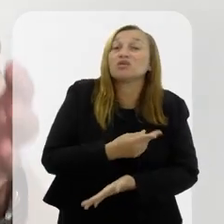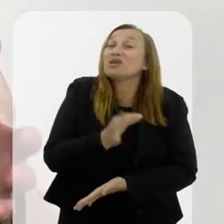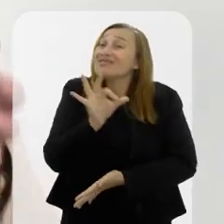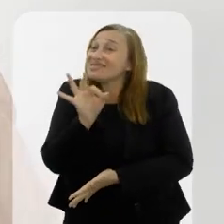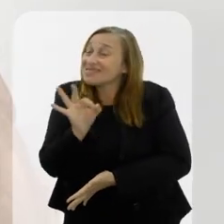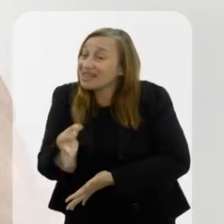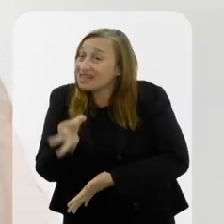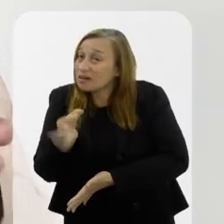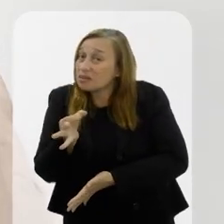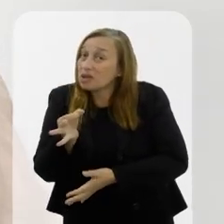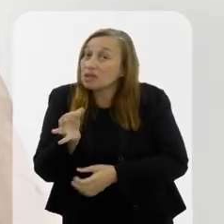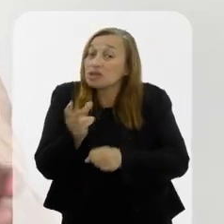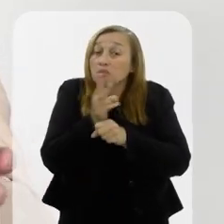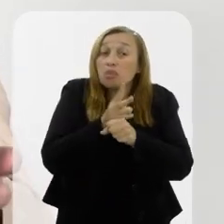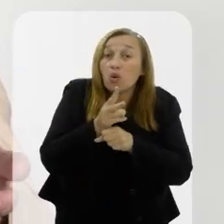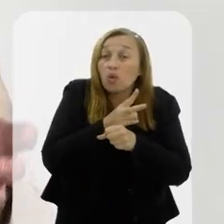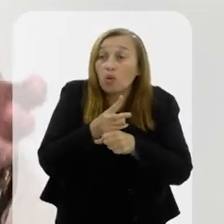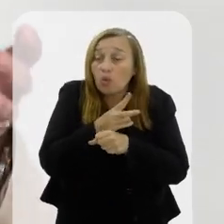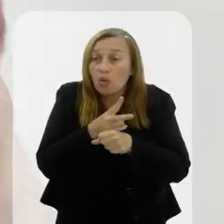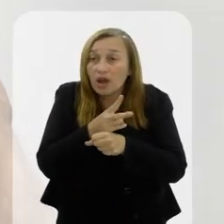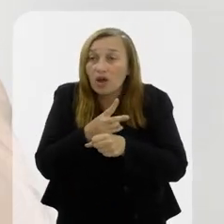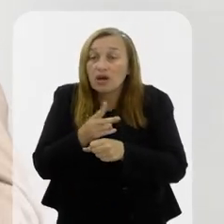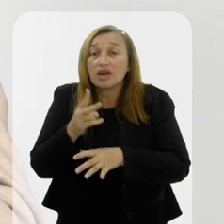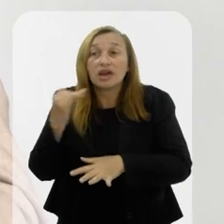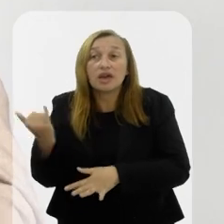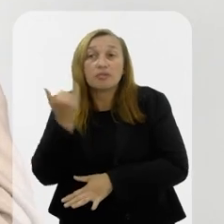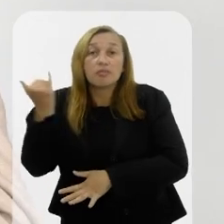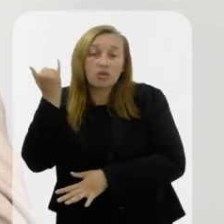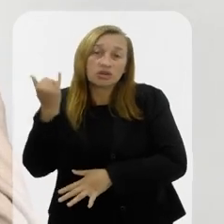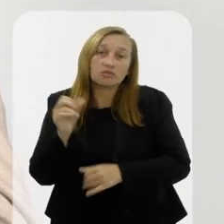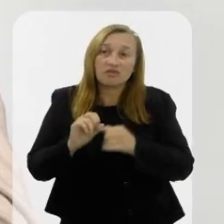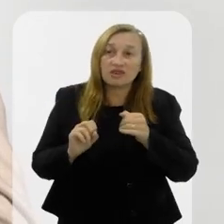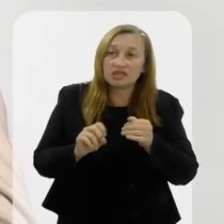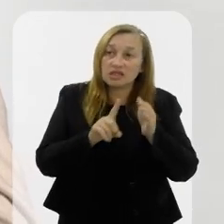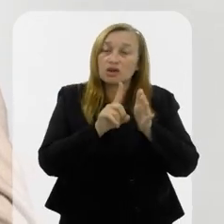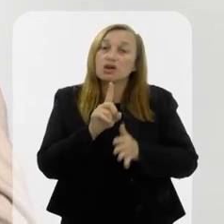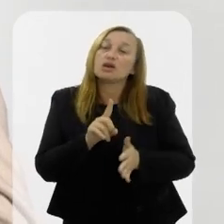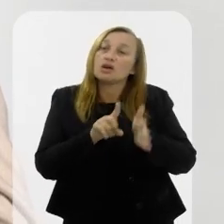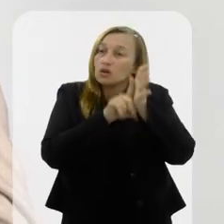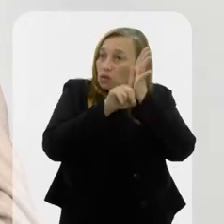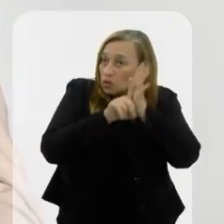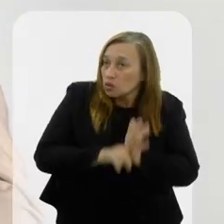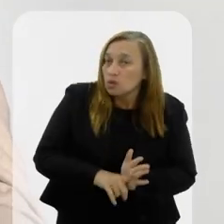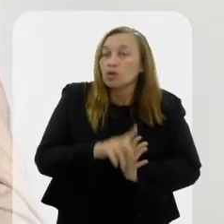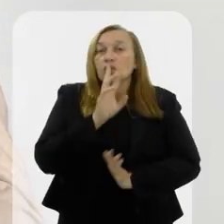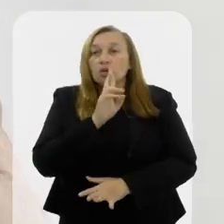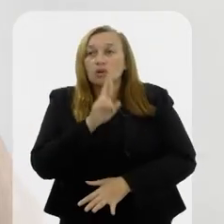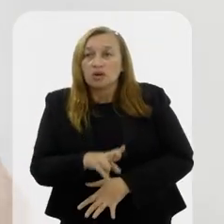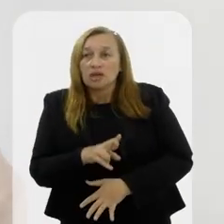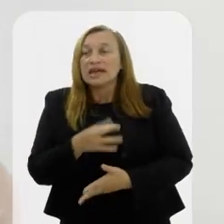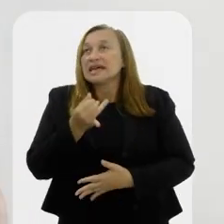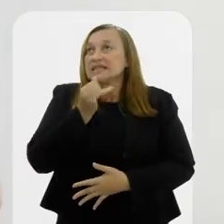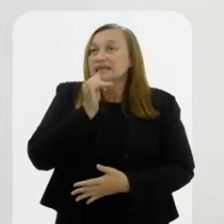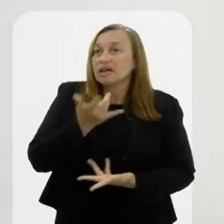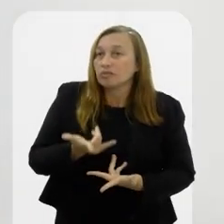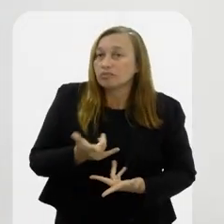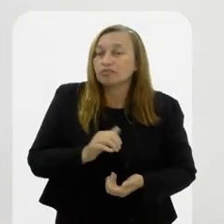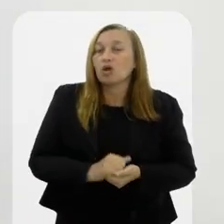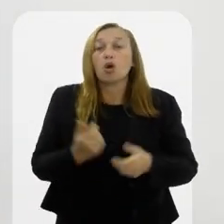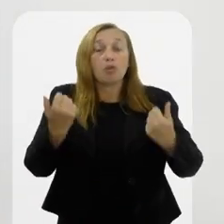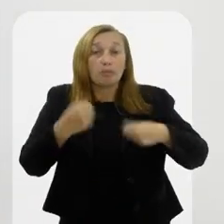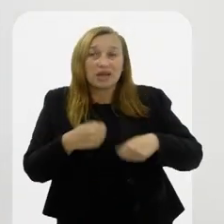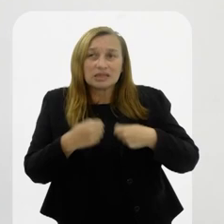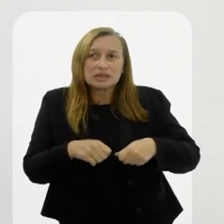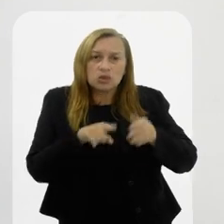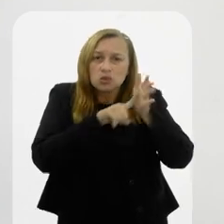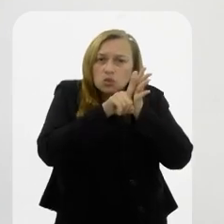que efetivamente procurar e o que é indispensável para se fazer diagnóstico. Ninguém vai prescindir, num caso